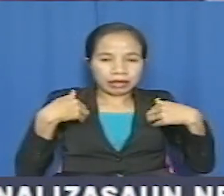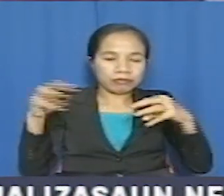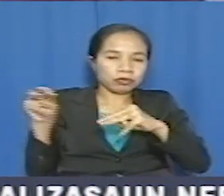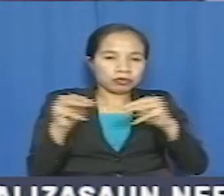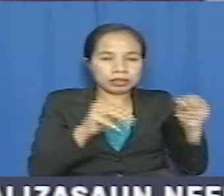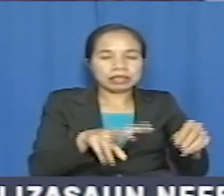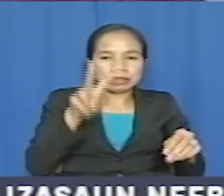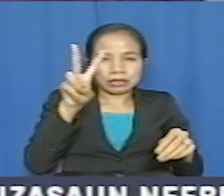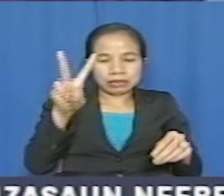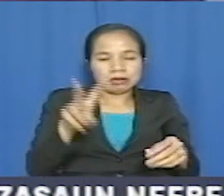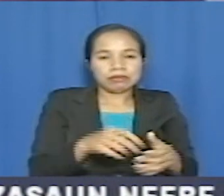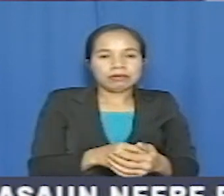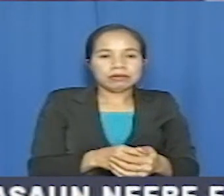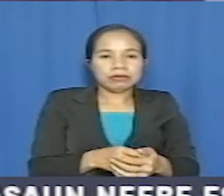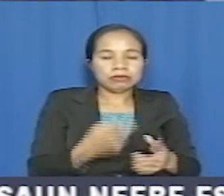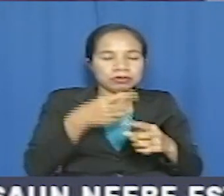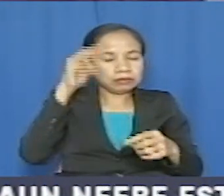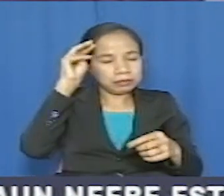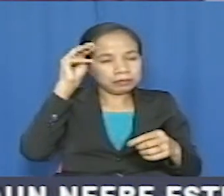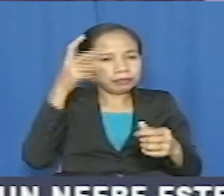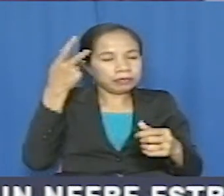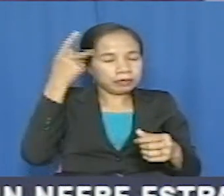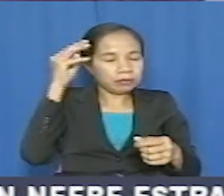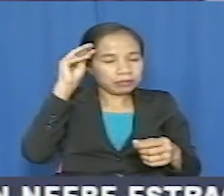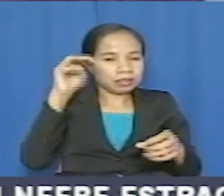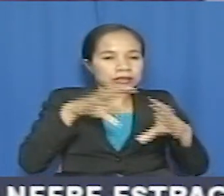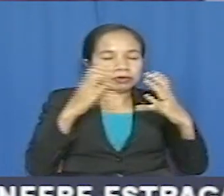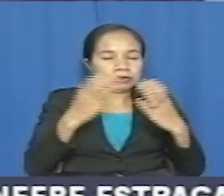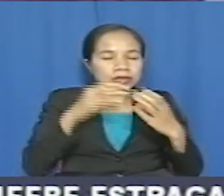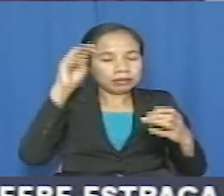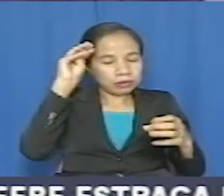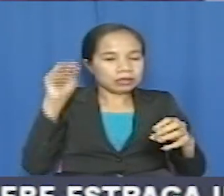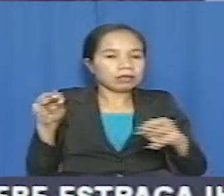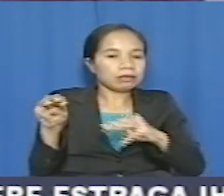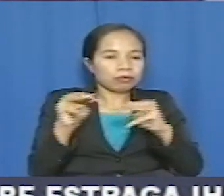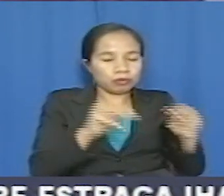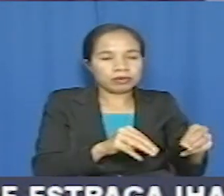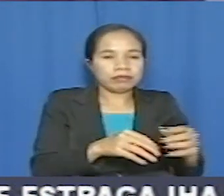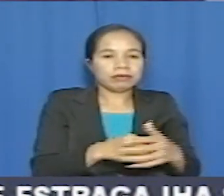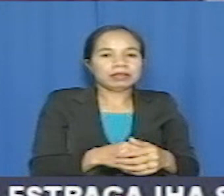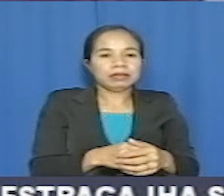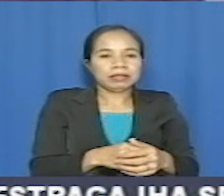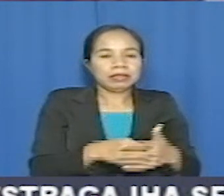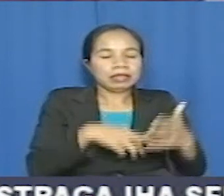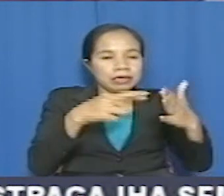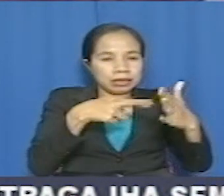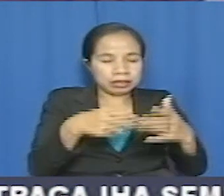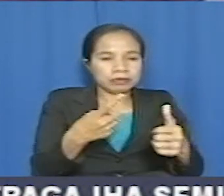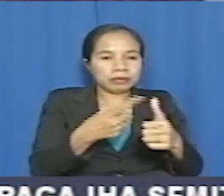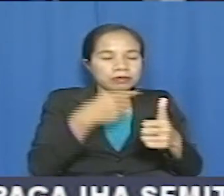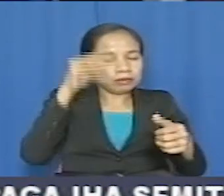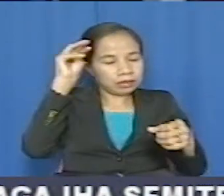tudo. A excelência primeiro-ministro, disse o conselho-ministro, a mim muda o sistema, né? Muda a estratégia, né? Primeiro, o Ministério da